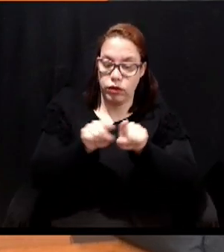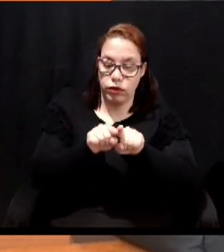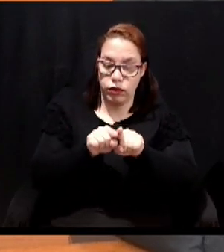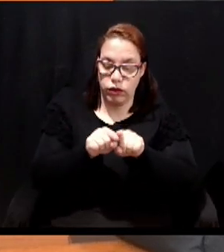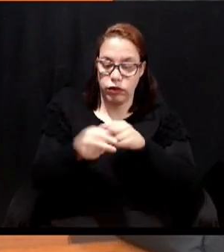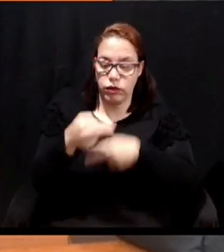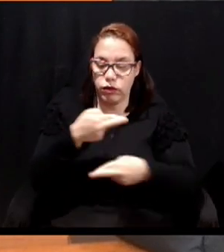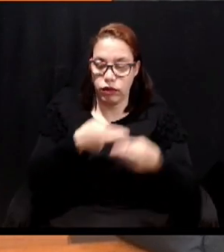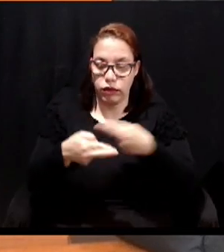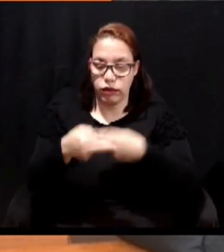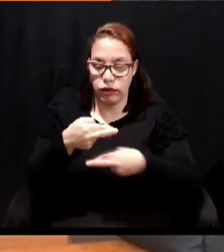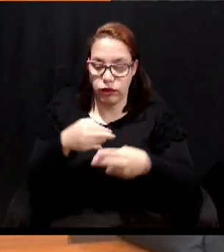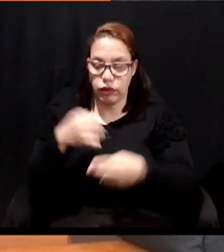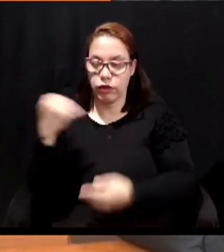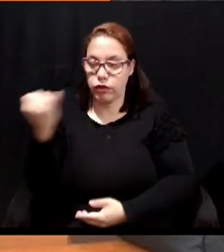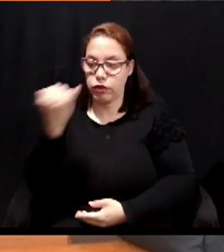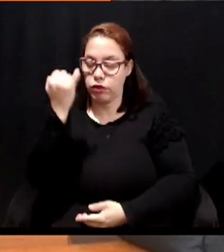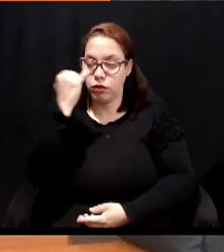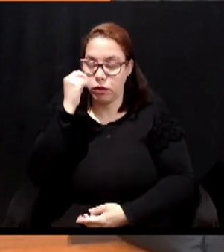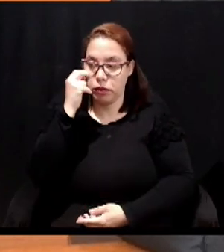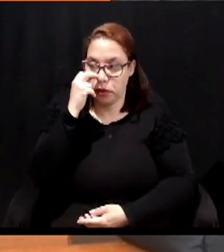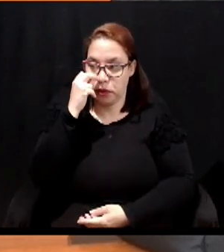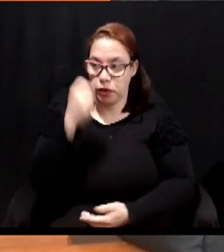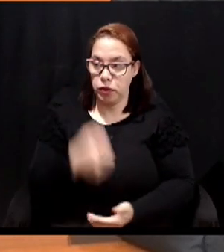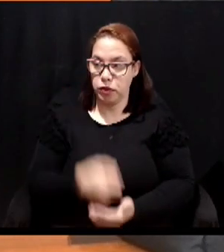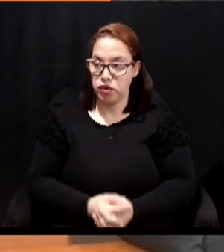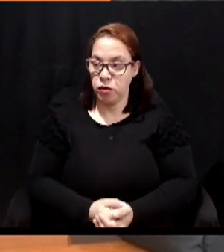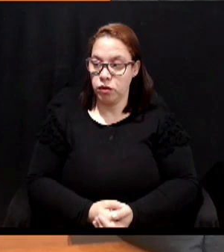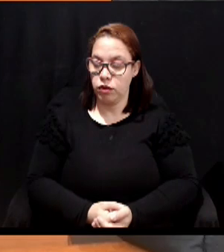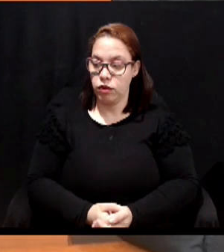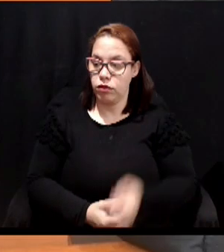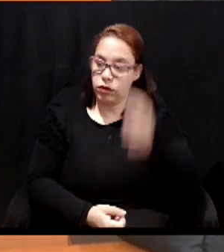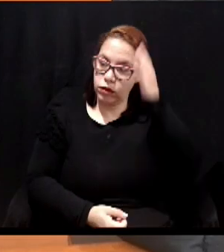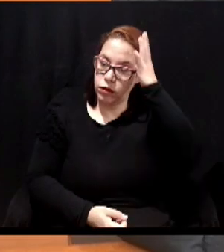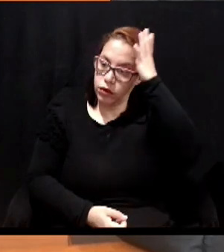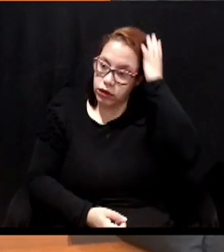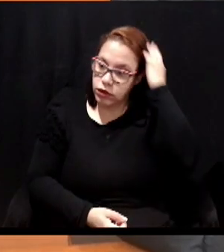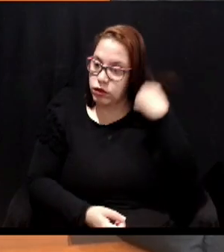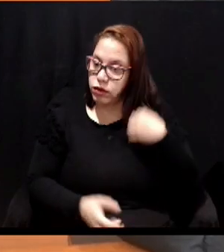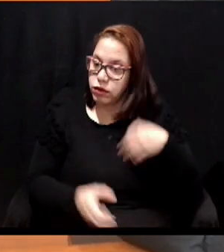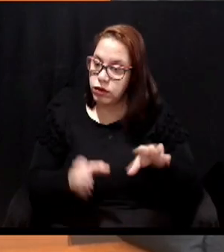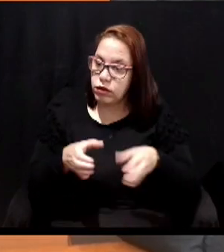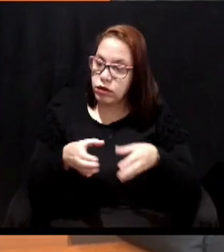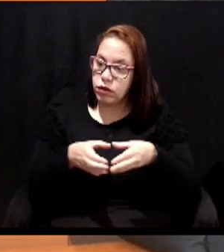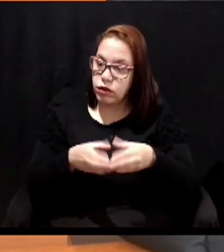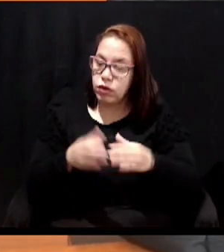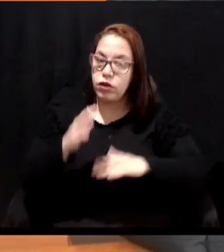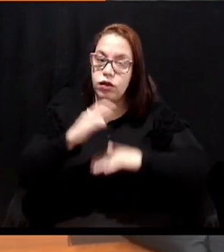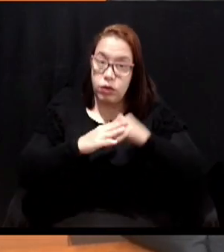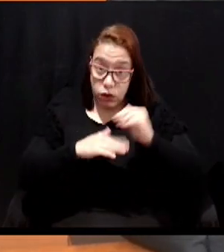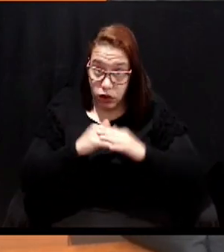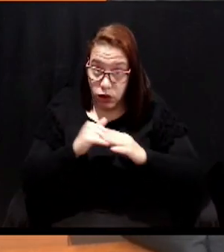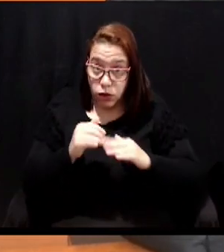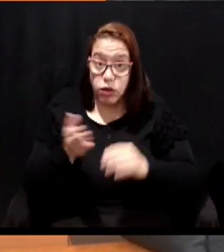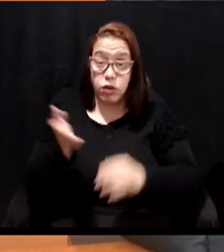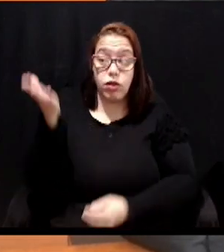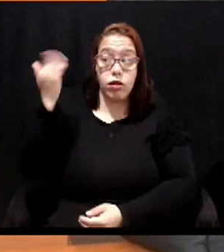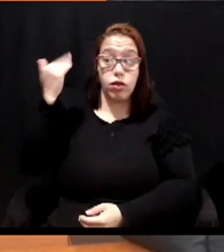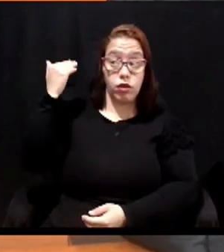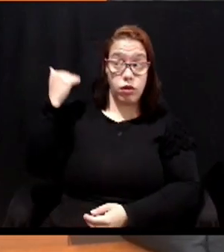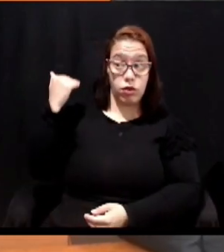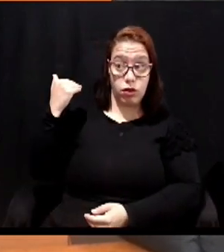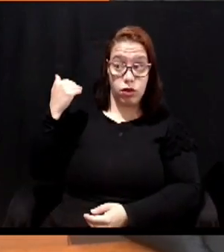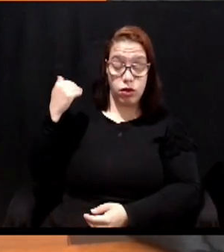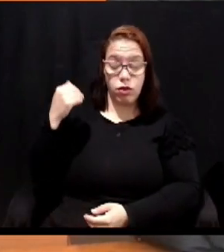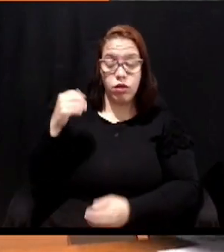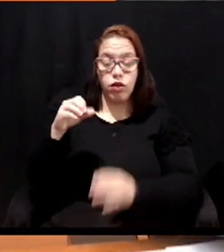que é importante ressaltar que essa é uma comissão que teve bastante atuação no passado, nos anos 90.